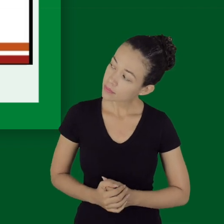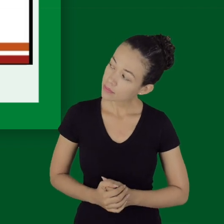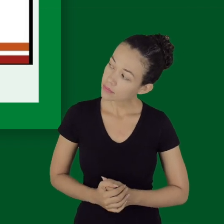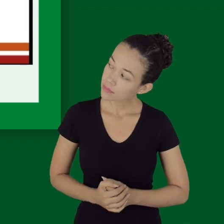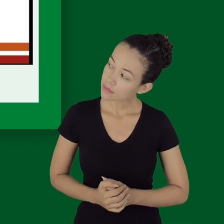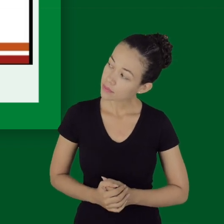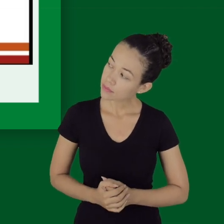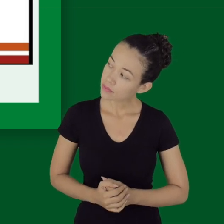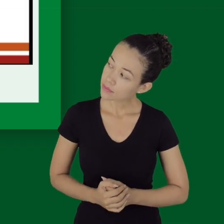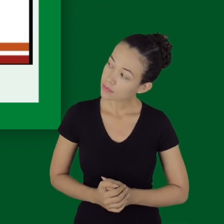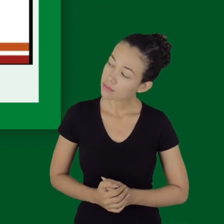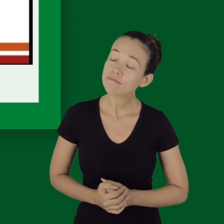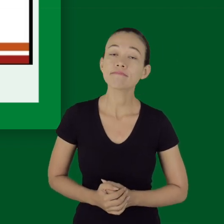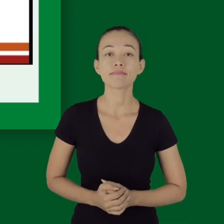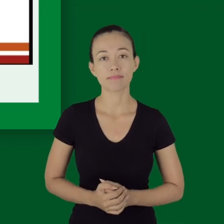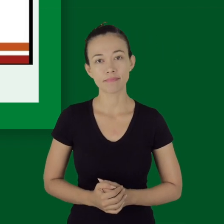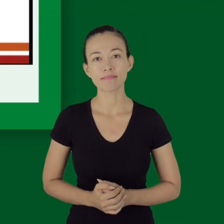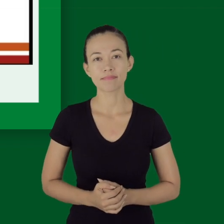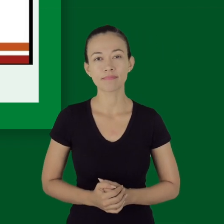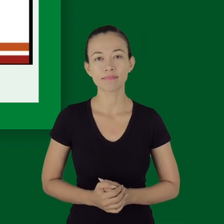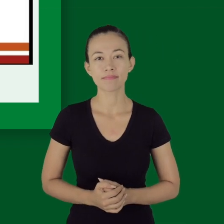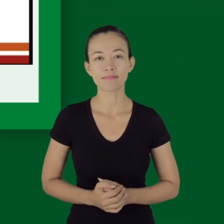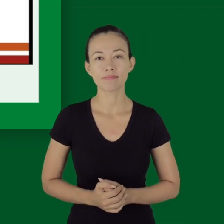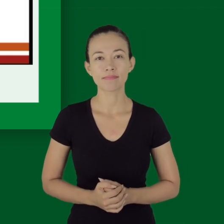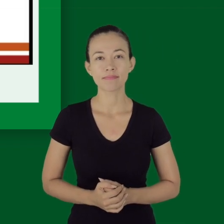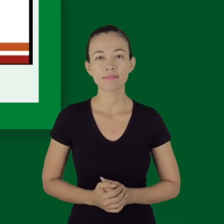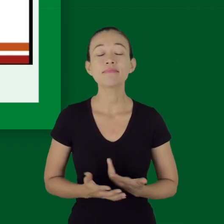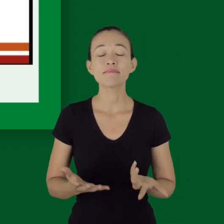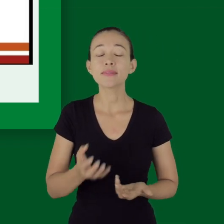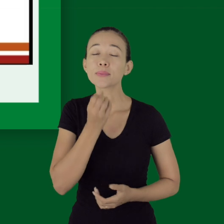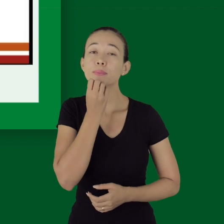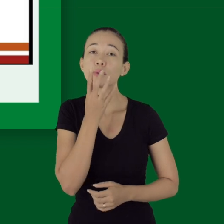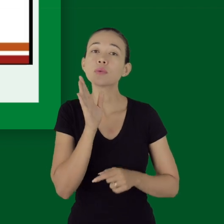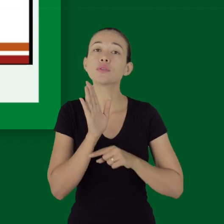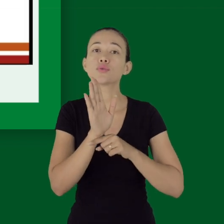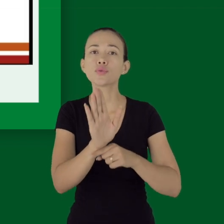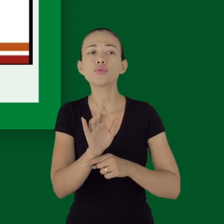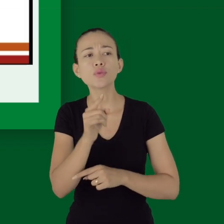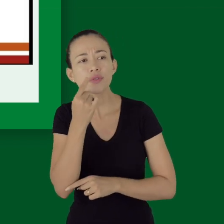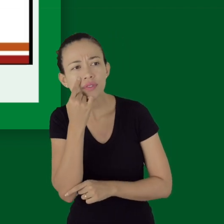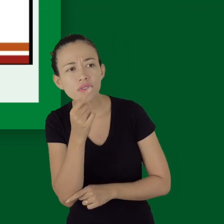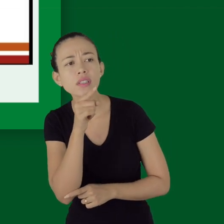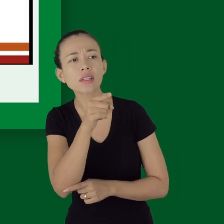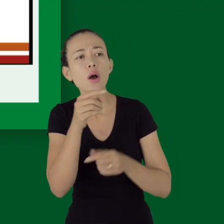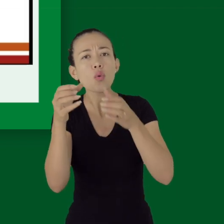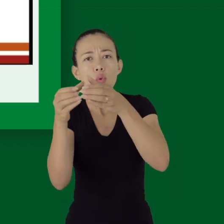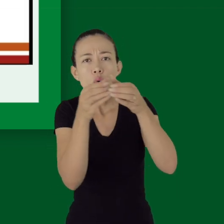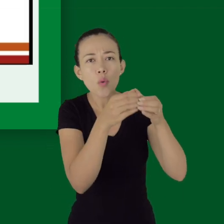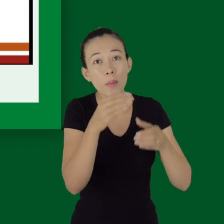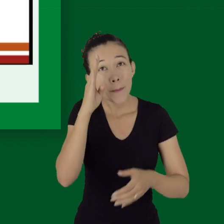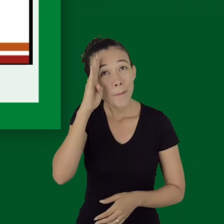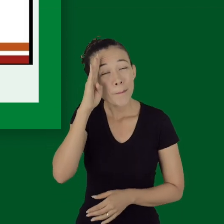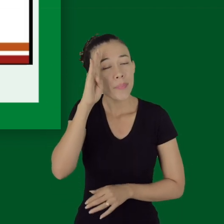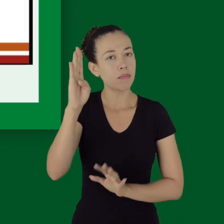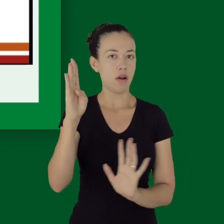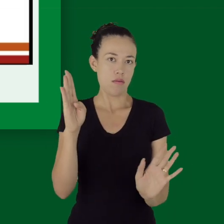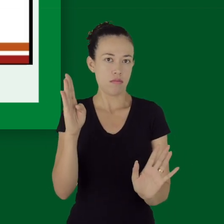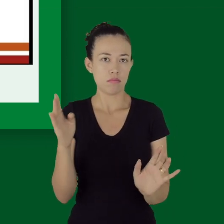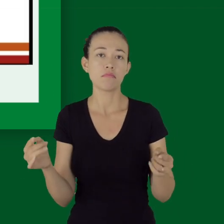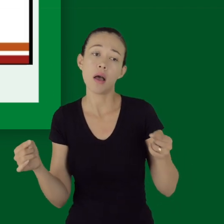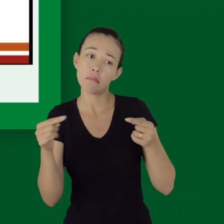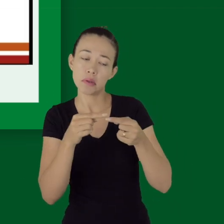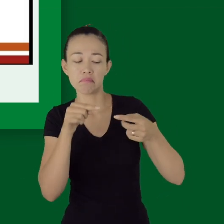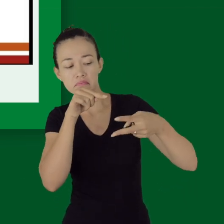esses principais grupos. Para a gente entender um pouco melhor, vamos poder compreender em relação aos